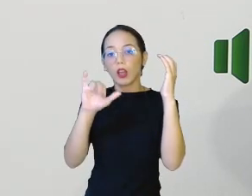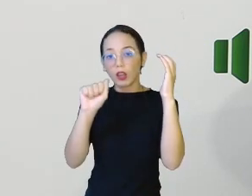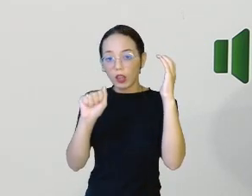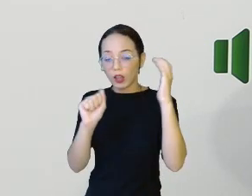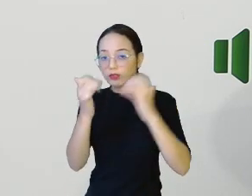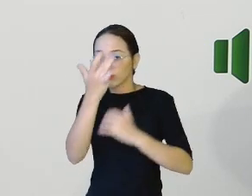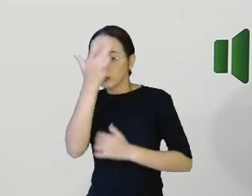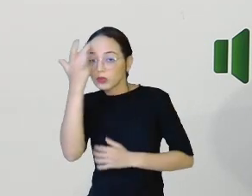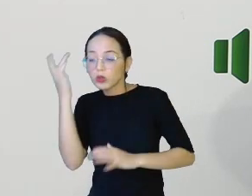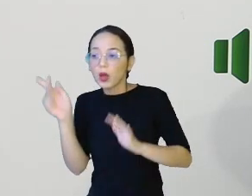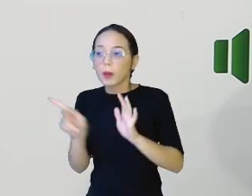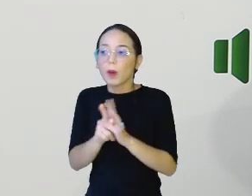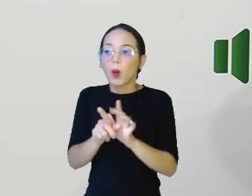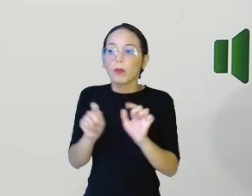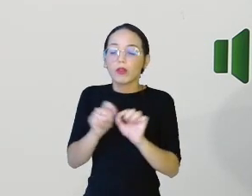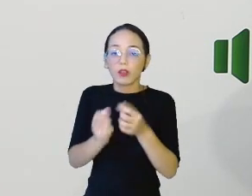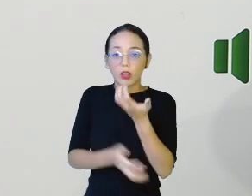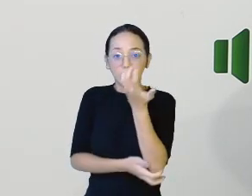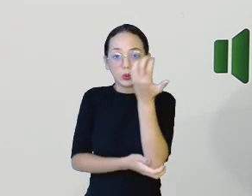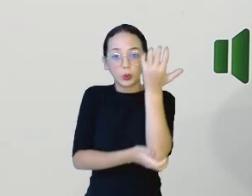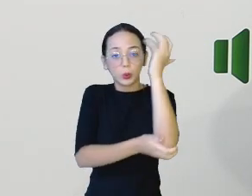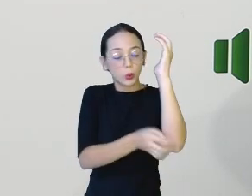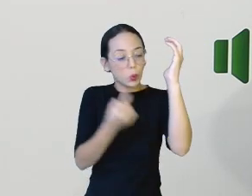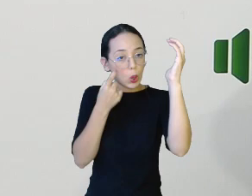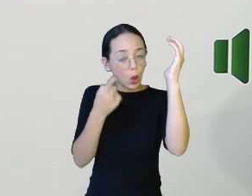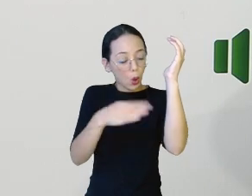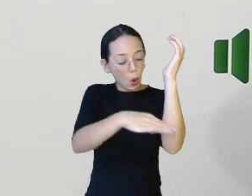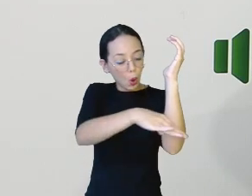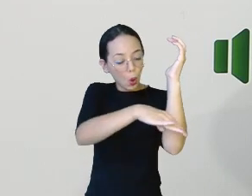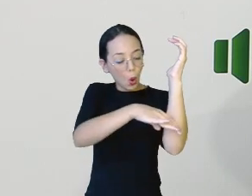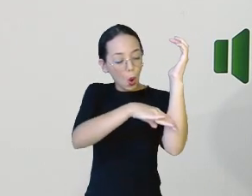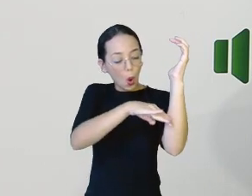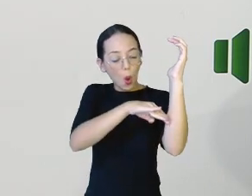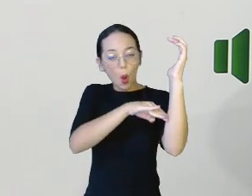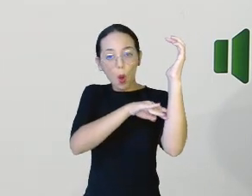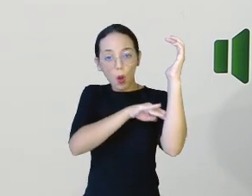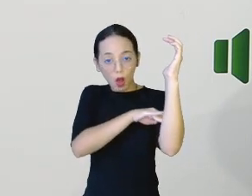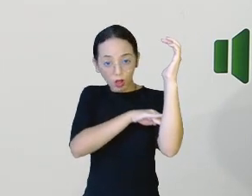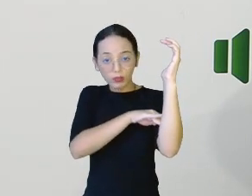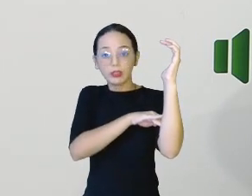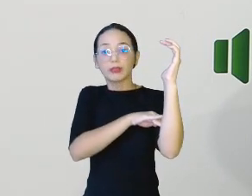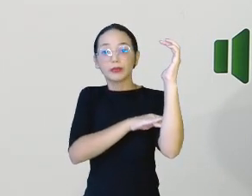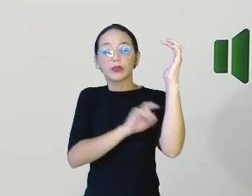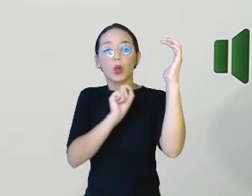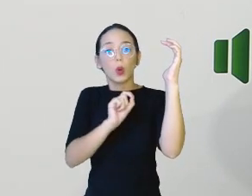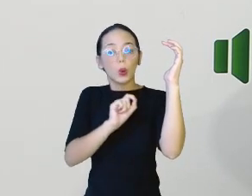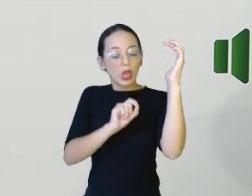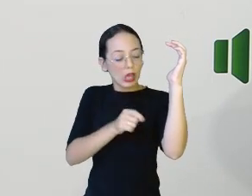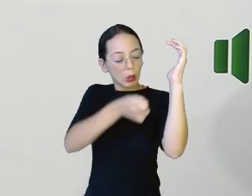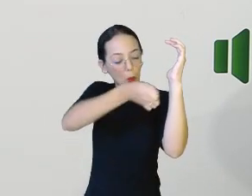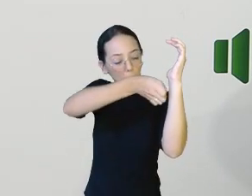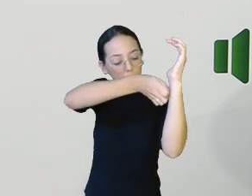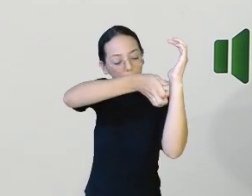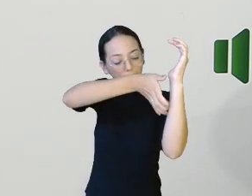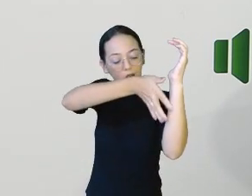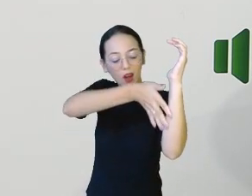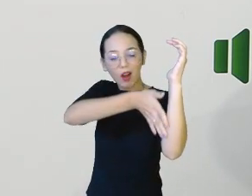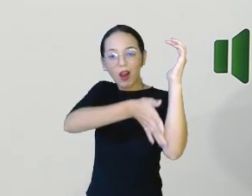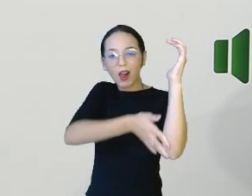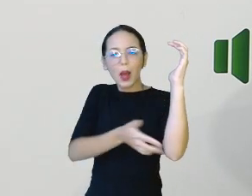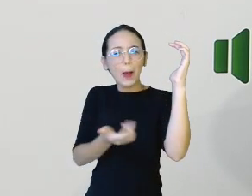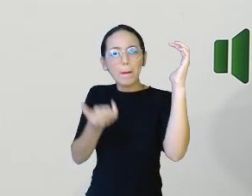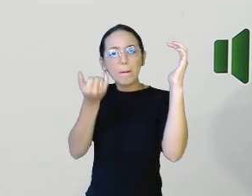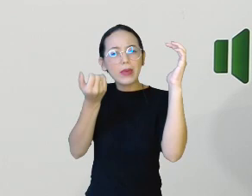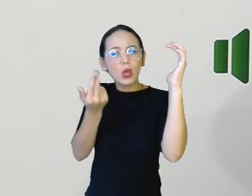Quando as pessoas fazem esse corte, está vendo aqui esse cortezinho que eles dão na árvore? Vai saindo ali, como fosse um